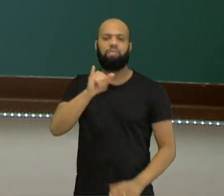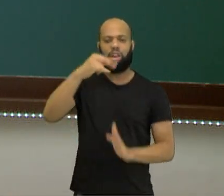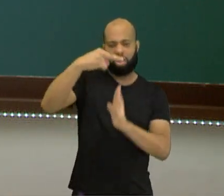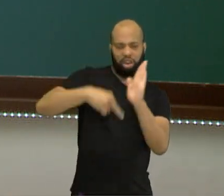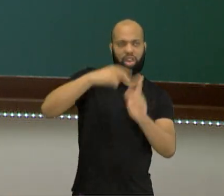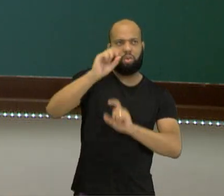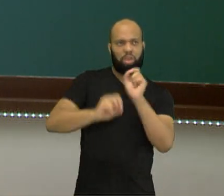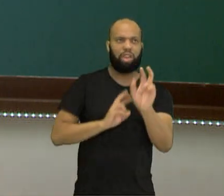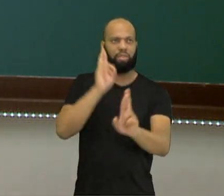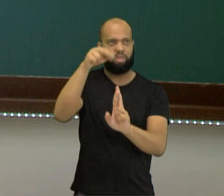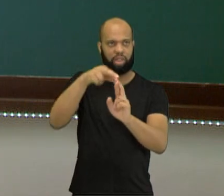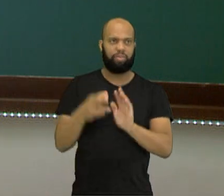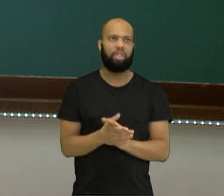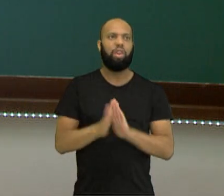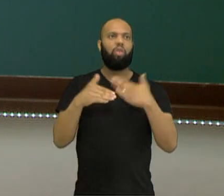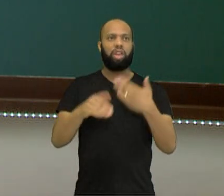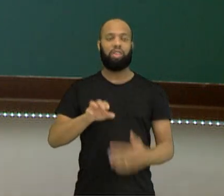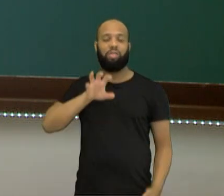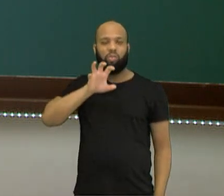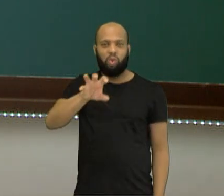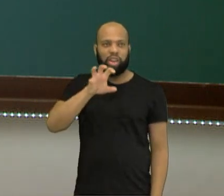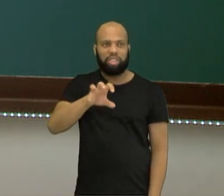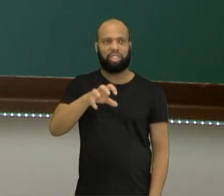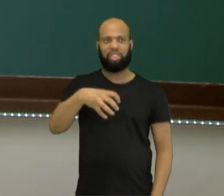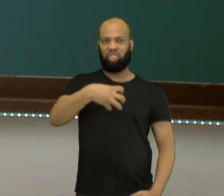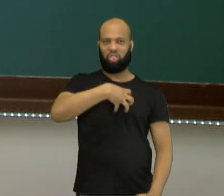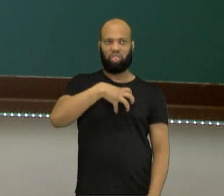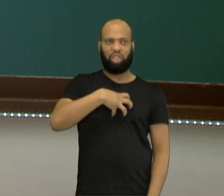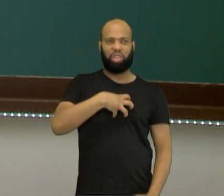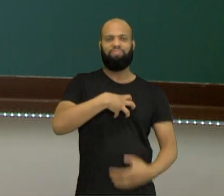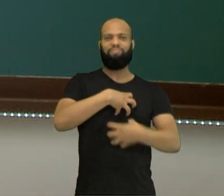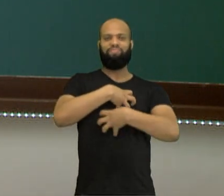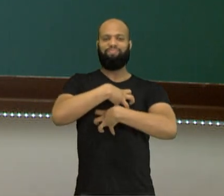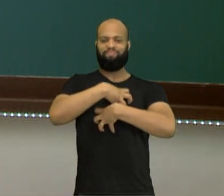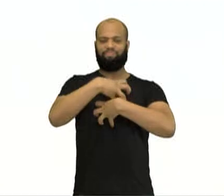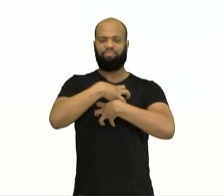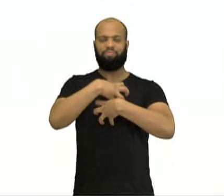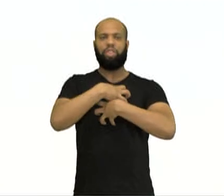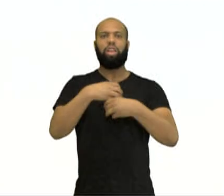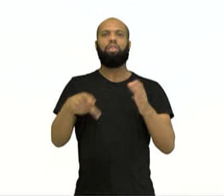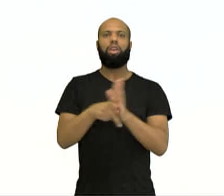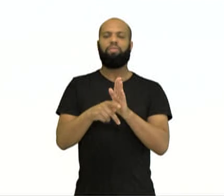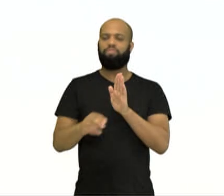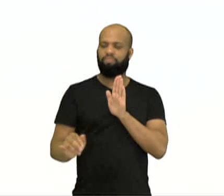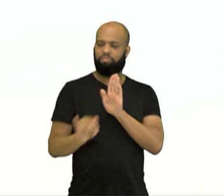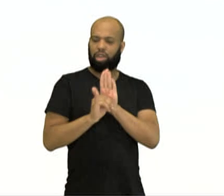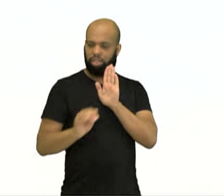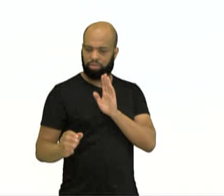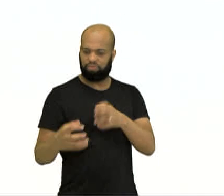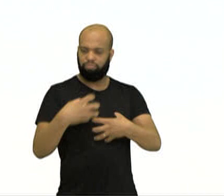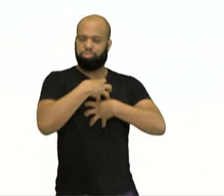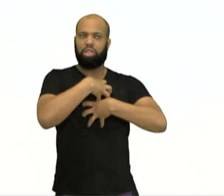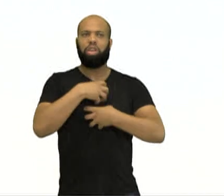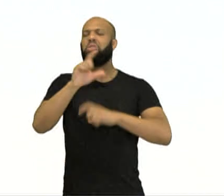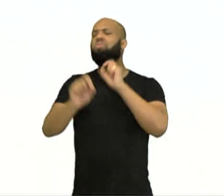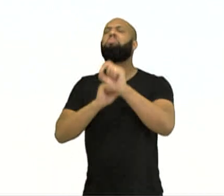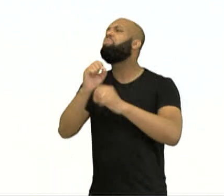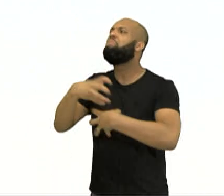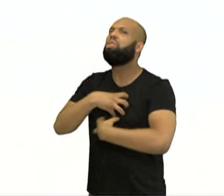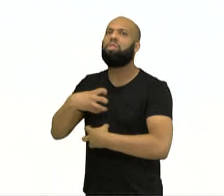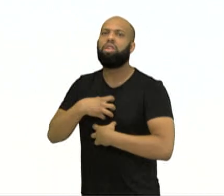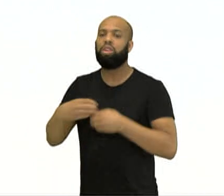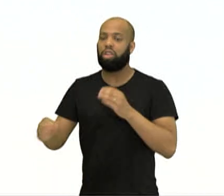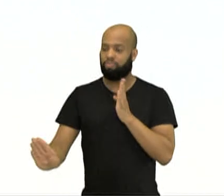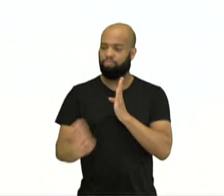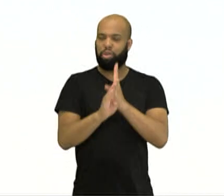trechinho do que refere. Olha lá. Foi exatamente com esse sentimento de identificação. Que sentimento? A identificação com a